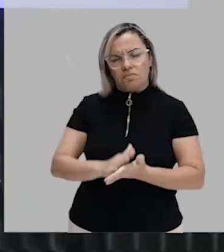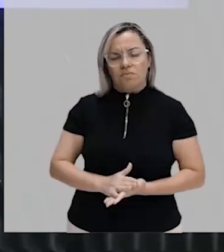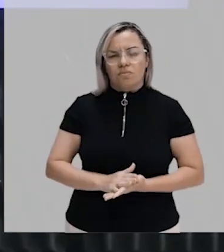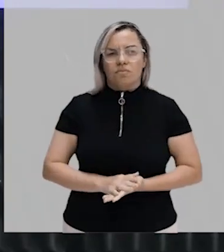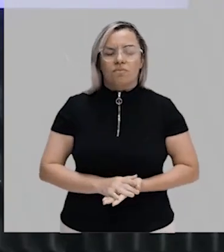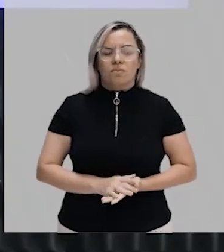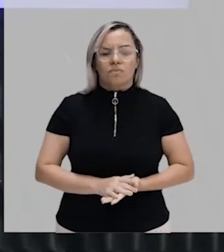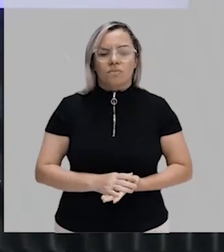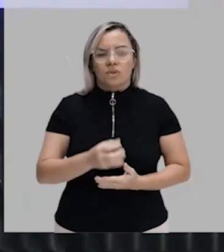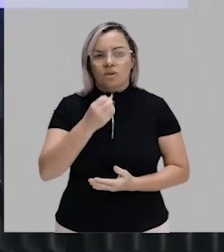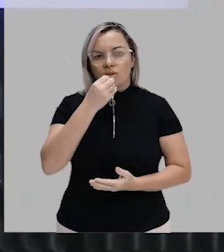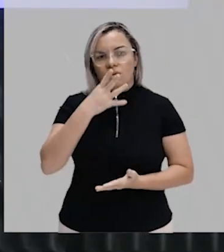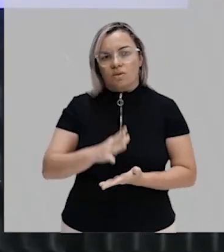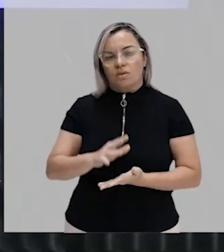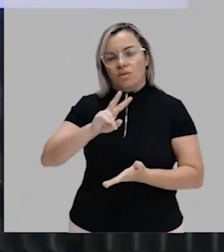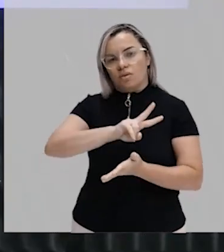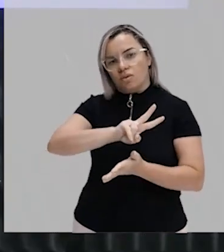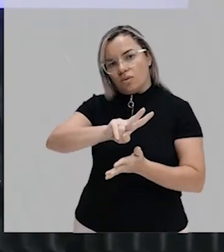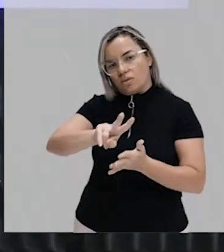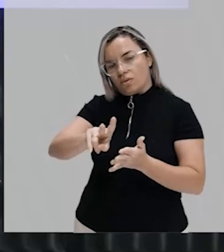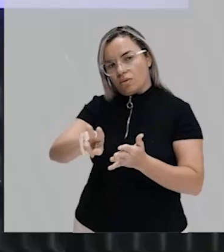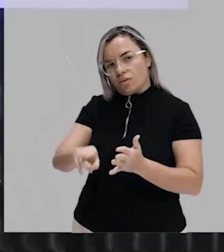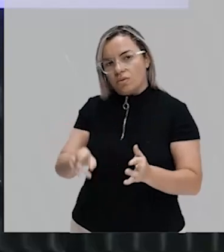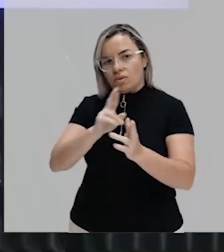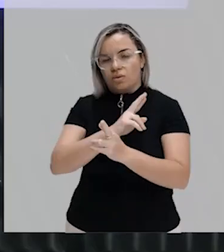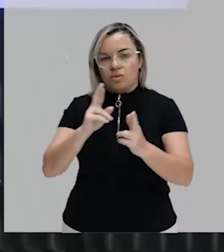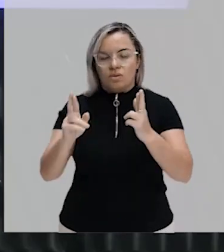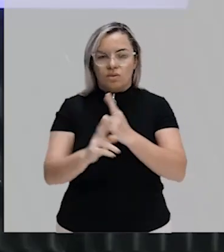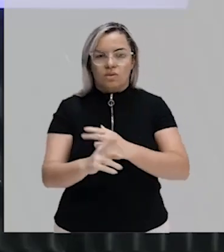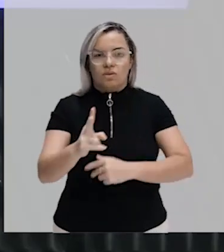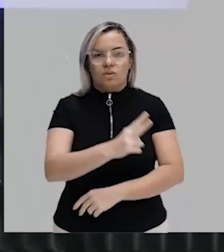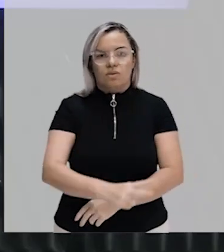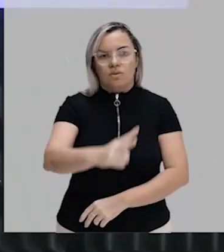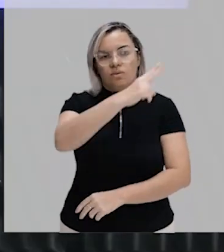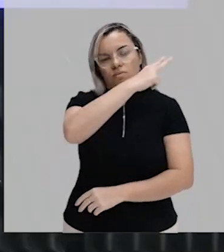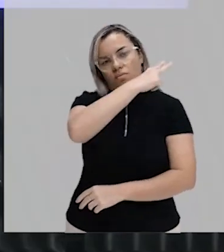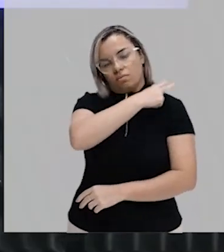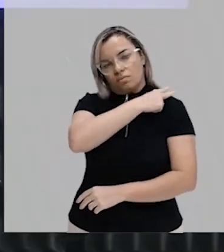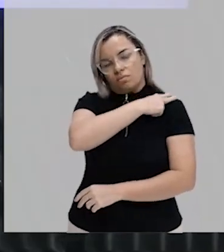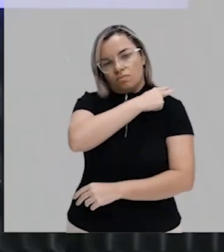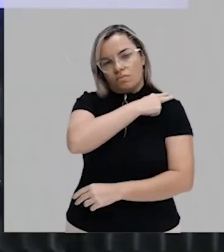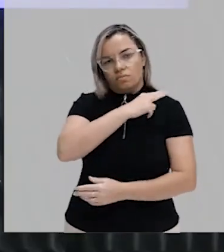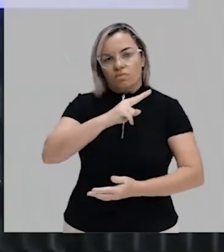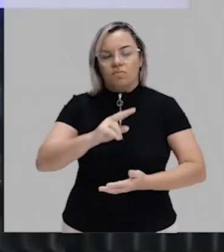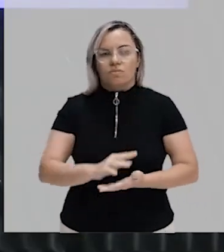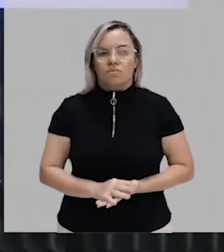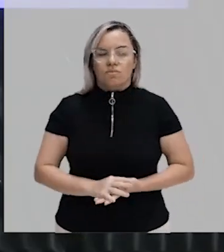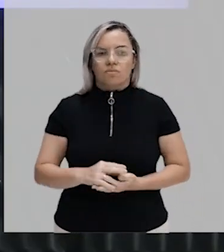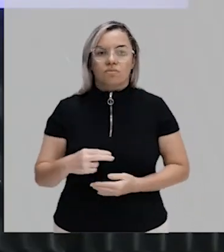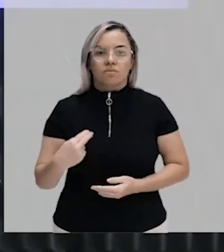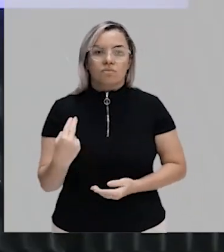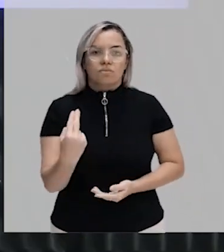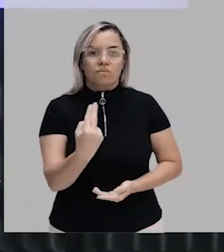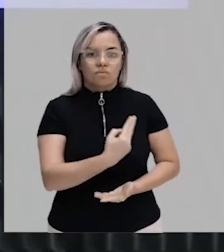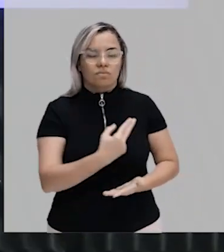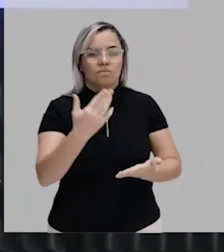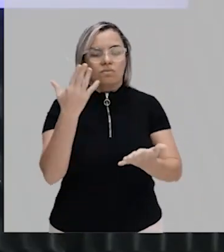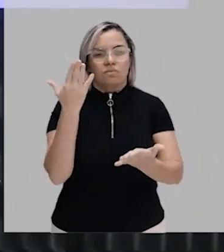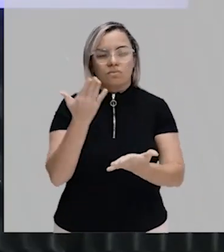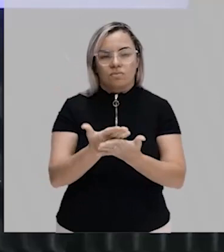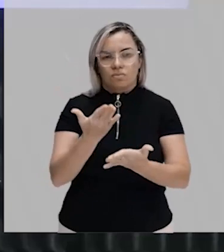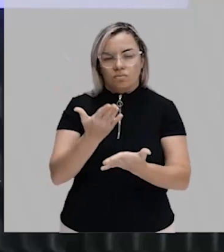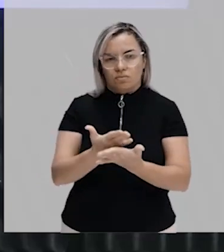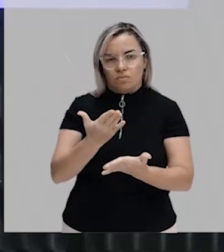Bom, estamos em uma série de aulas relacionadas ao segundo ano do ensino médio. Estamos trabalhando